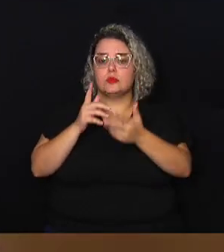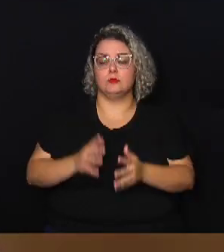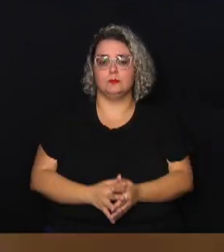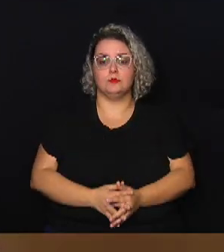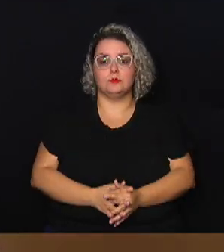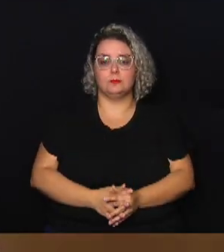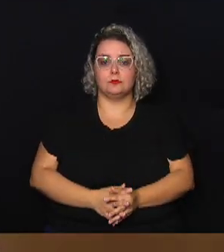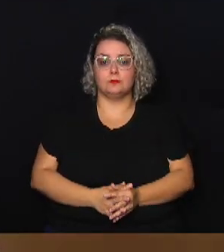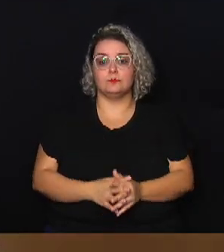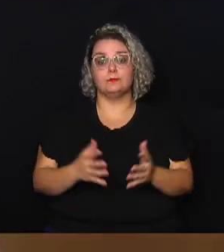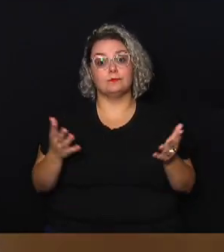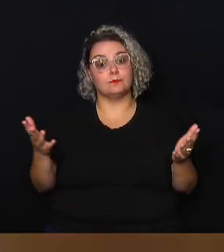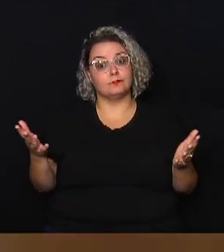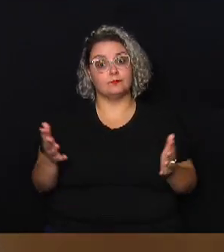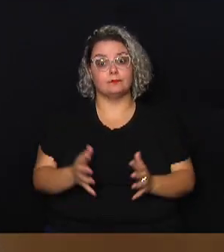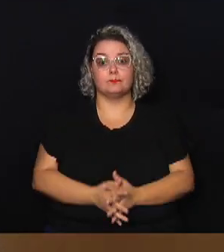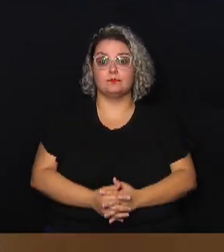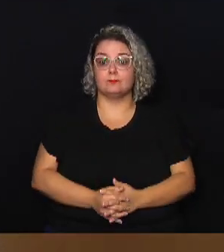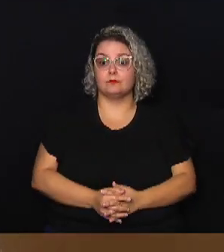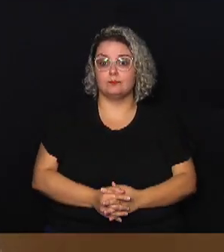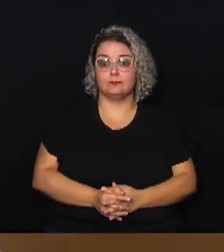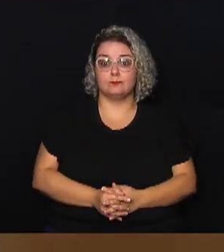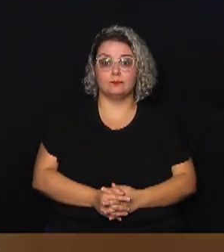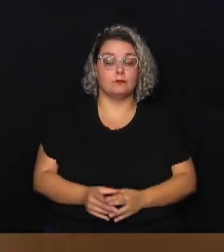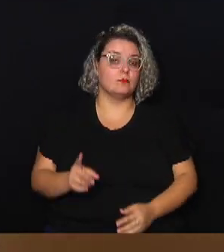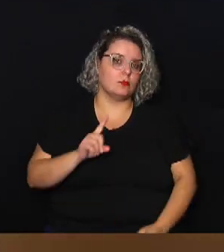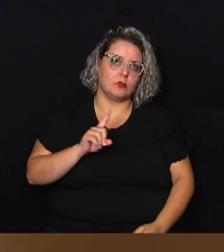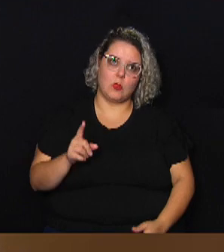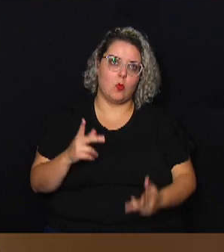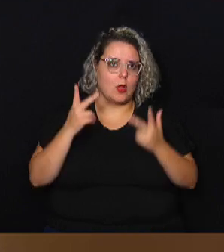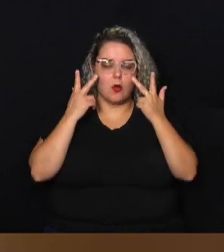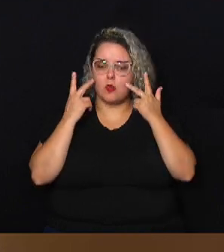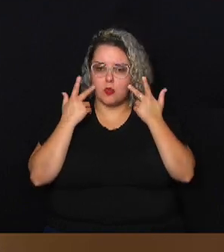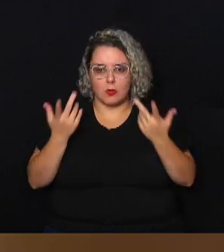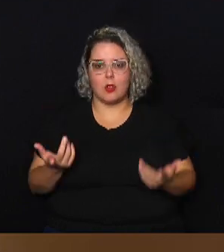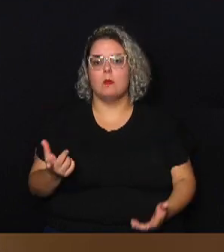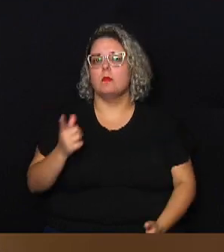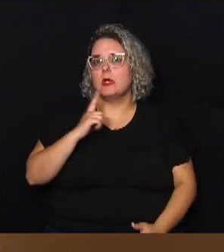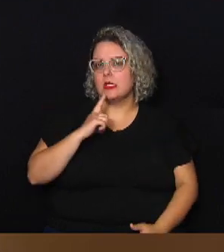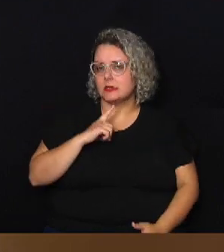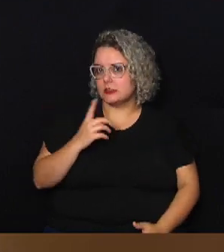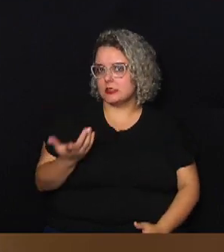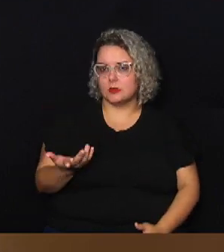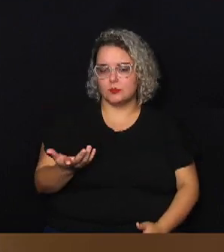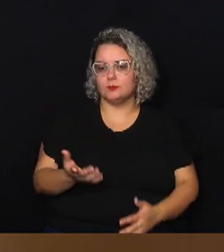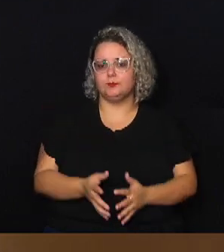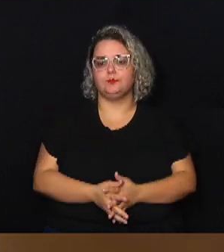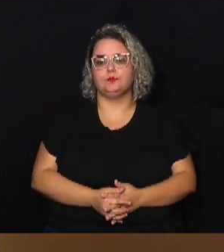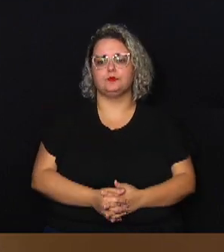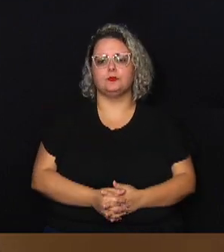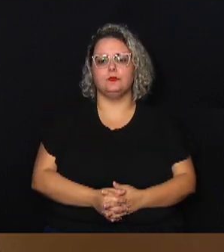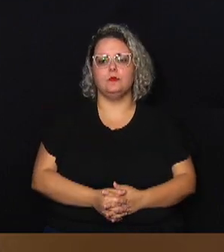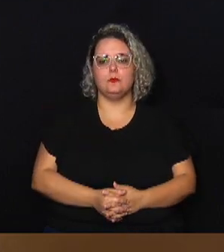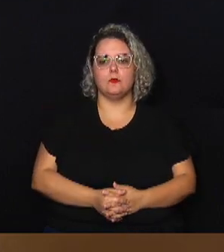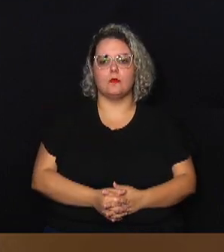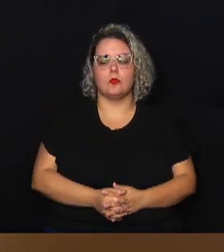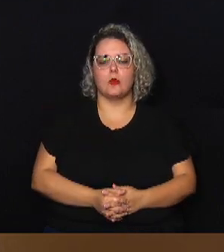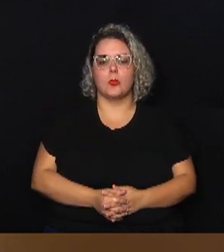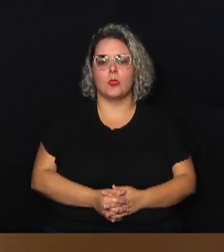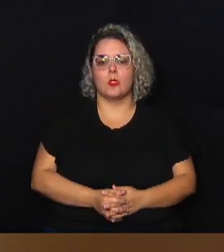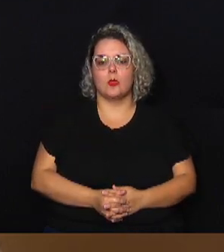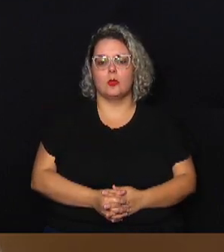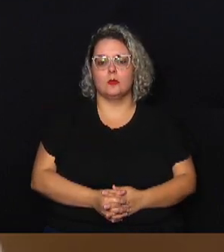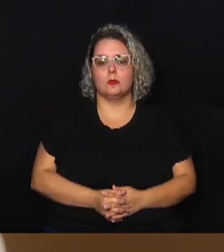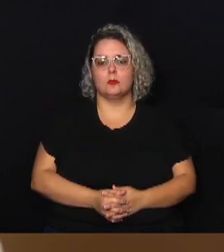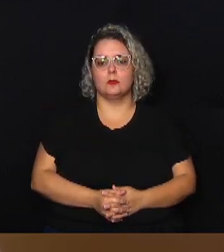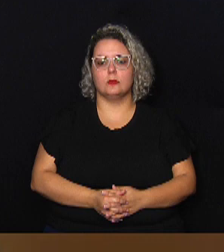Então, não é tão comum, né? Mas tem uma cirurgia